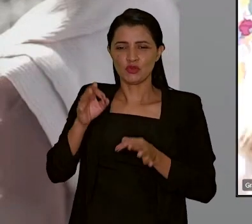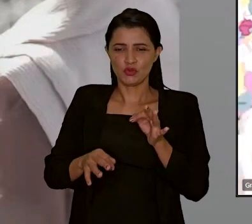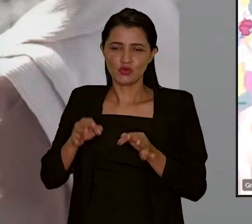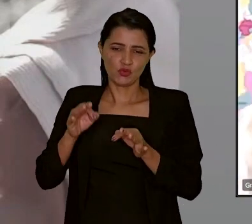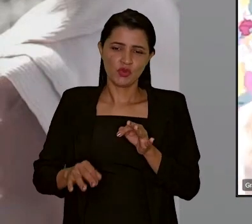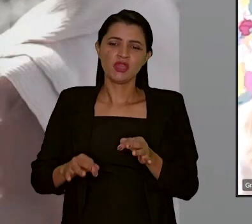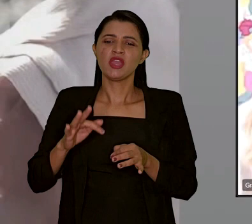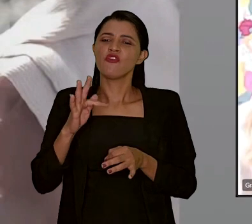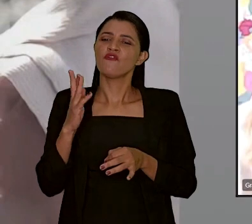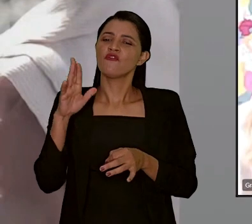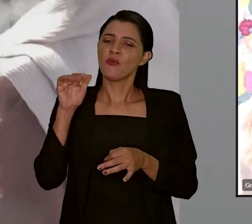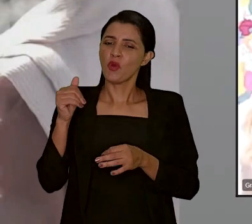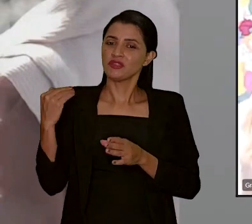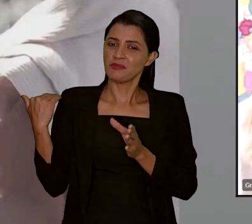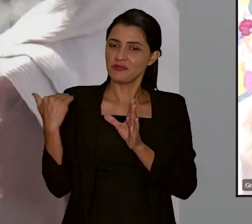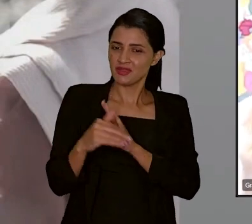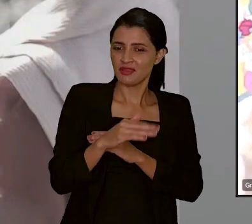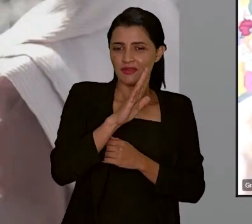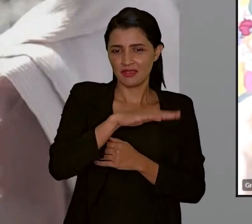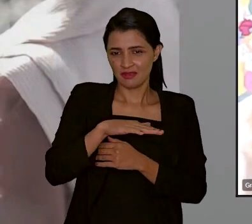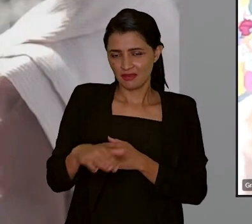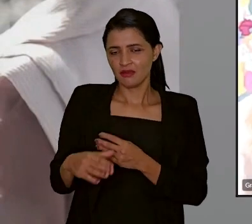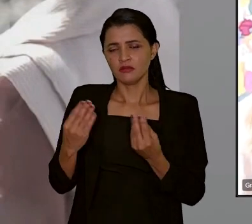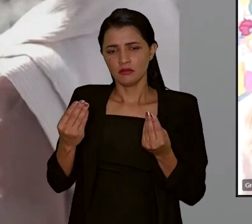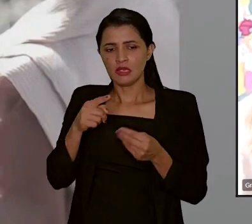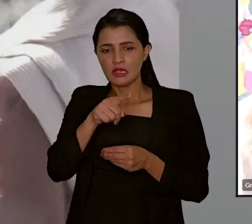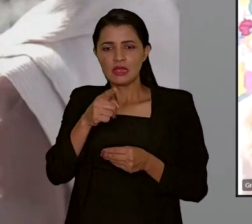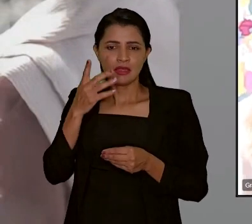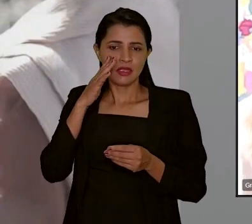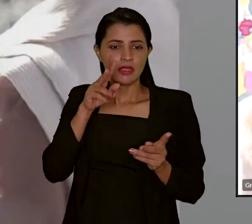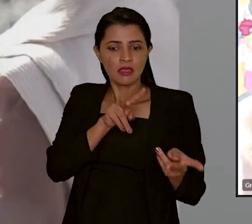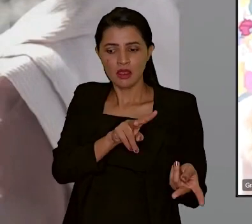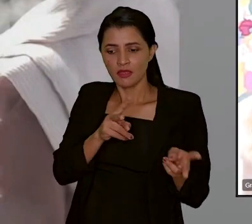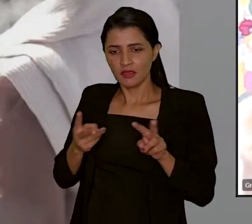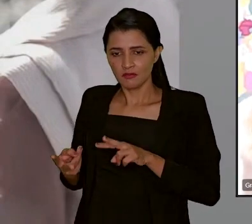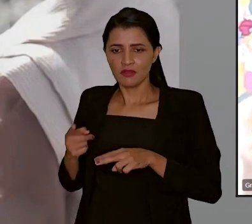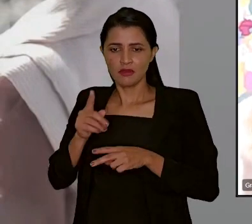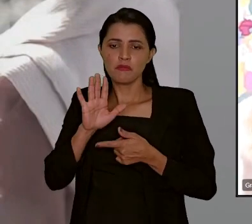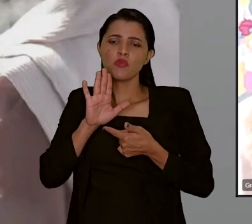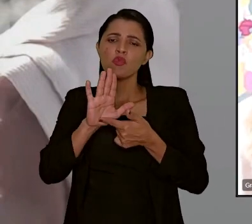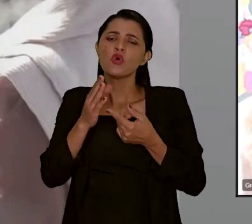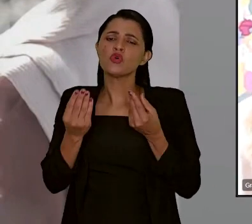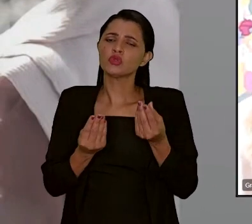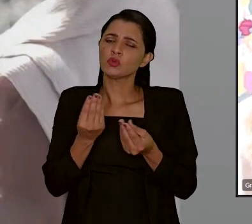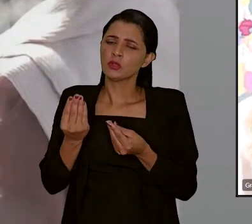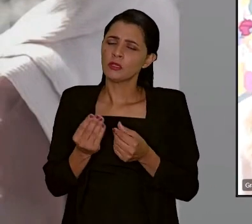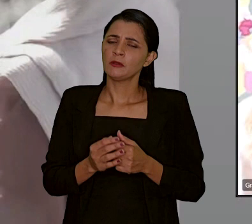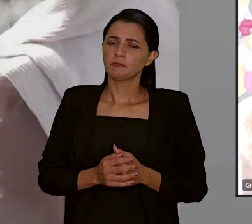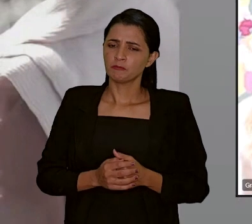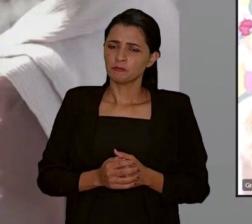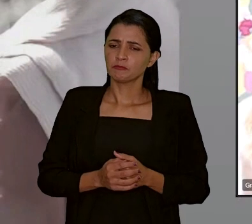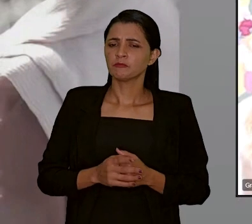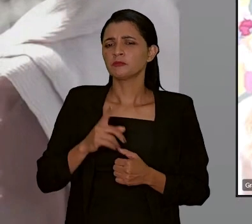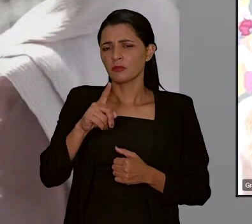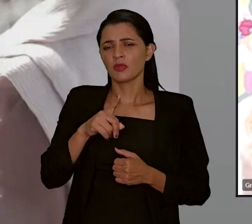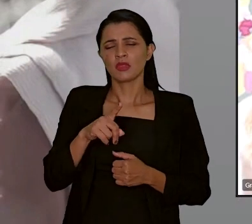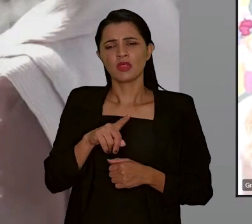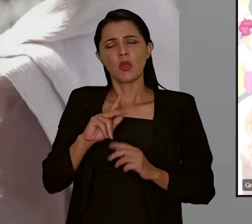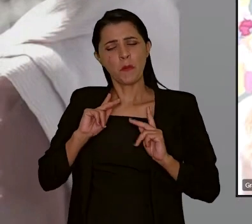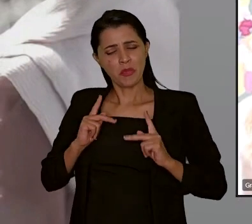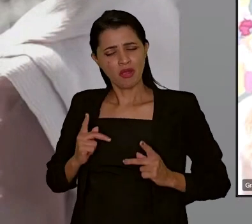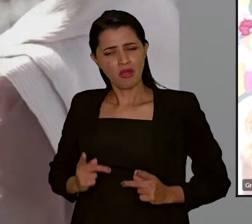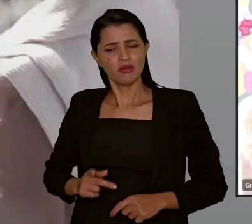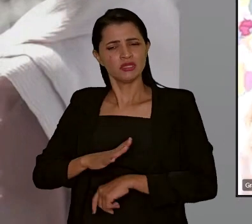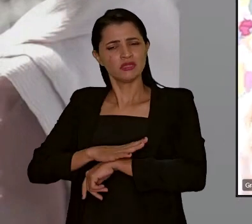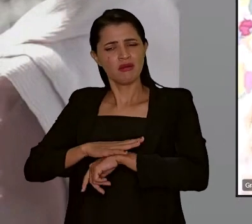que queria ser transferida mostra a humanidade, o cuidado